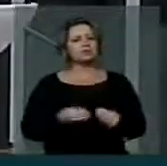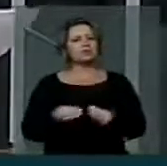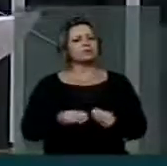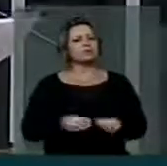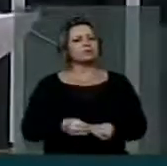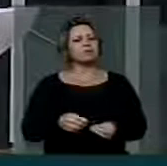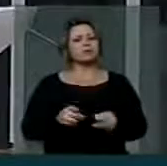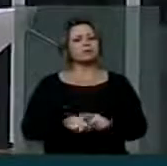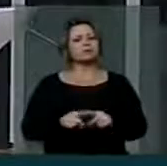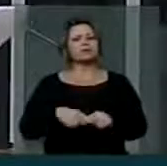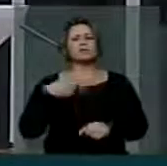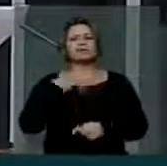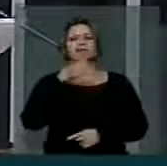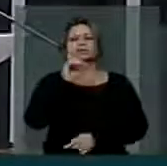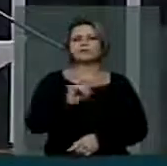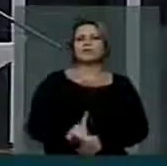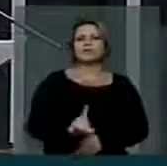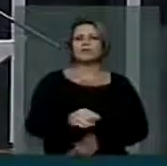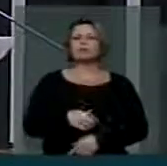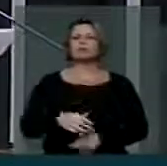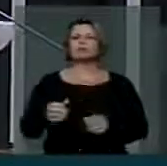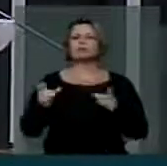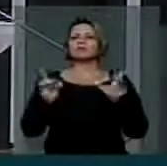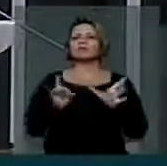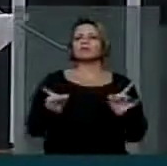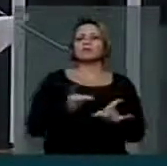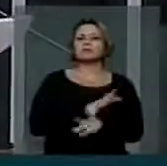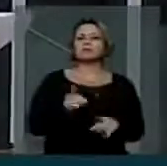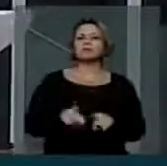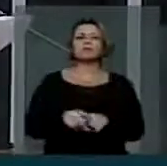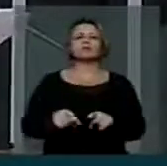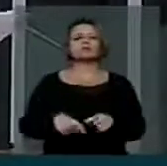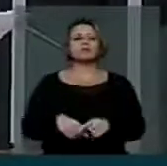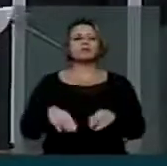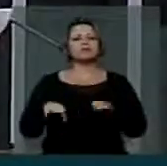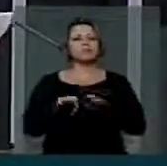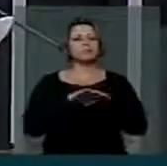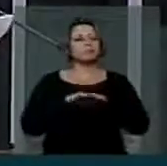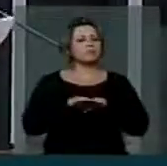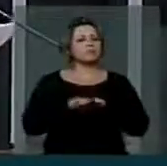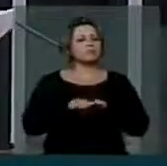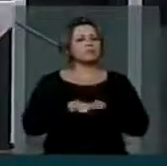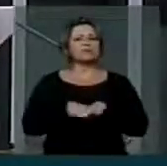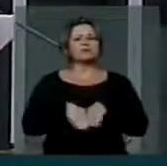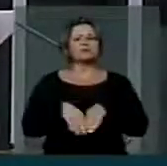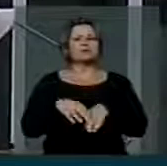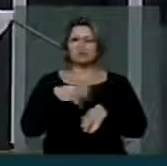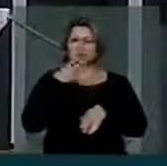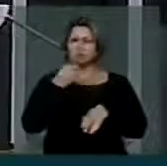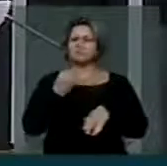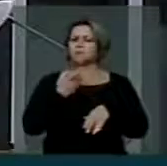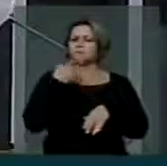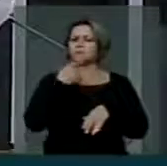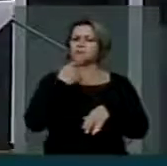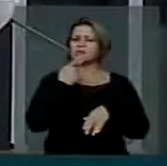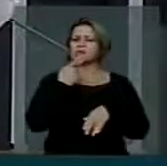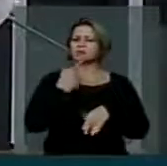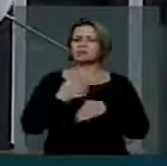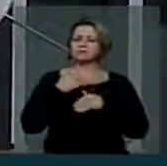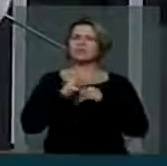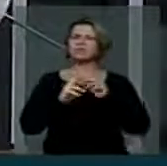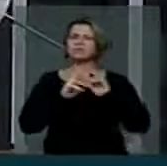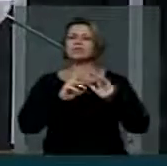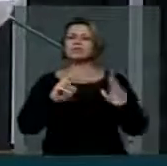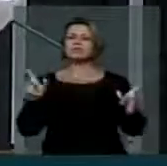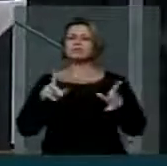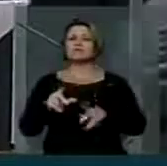da universalidade, da integralidade e da equidade. É bom registrar as grandes